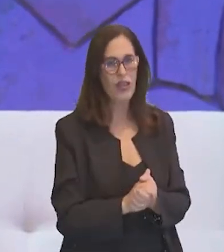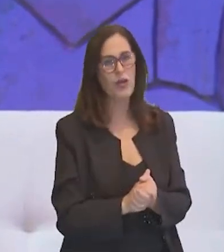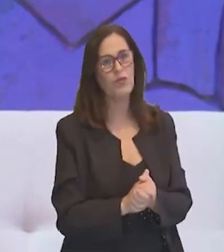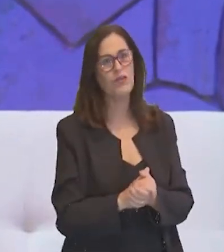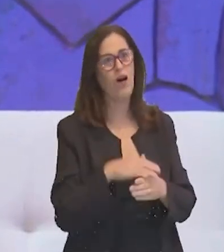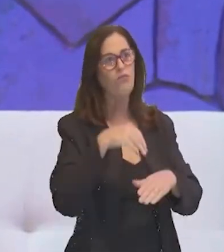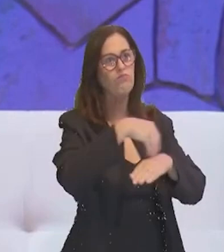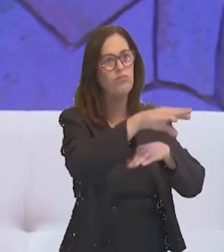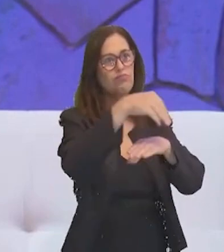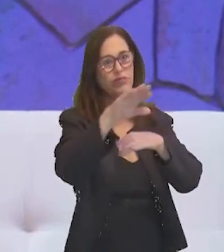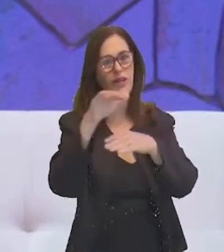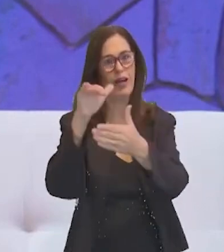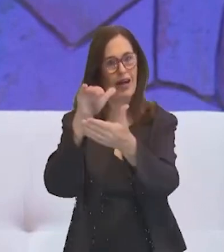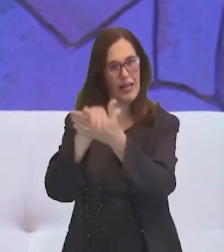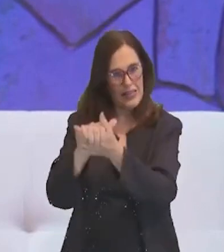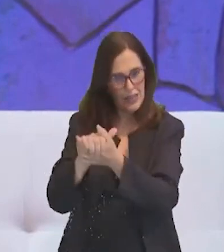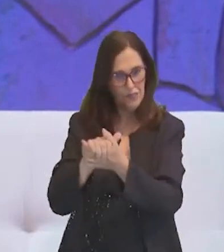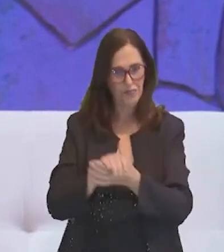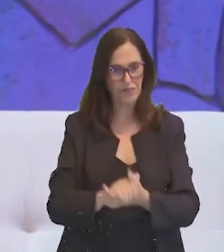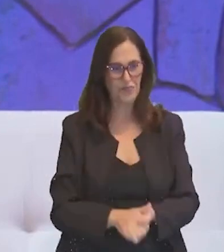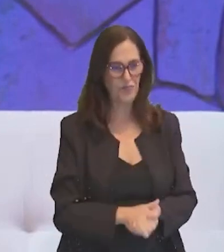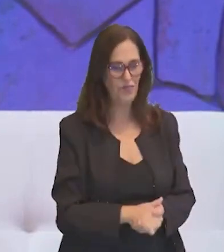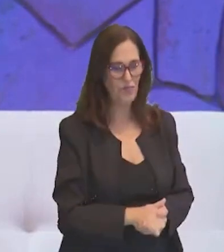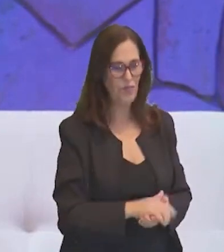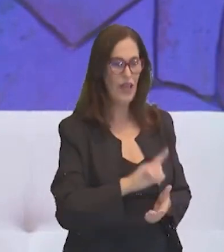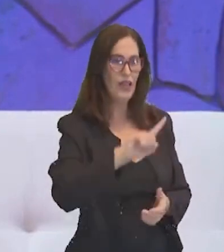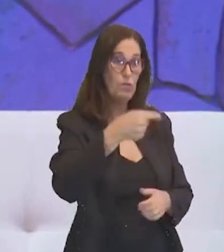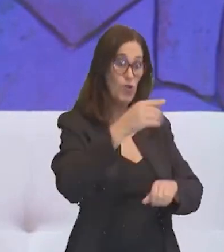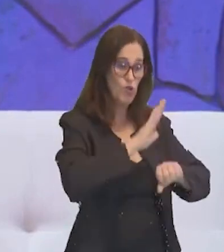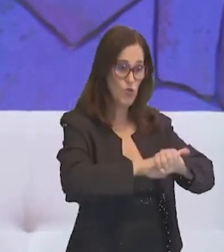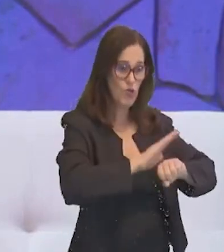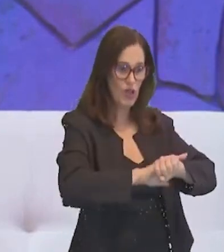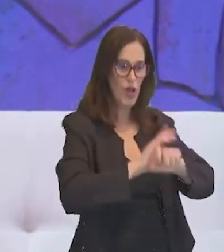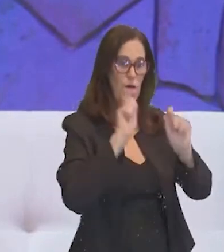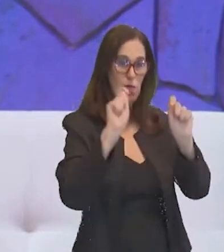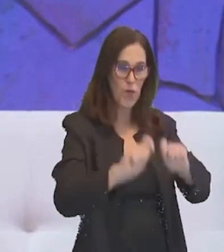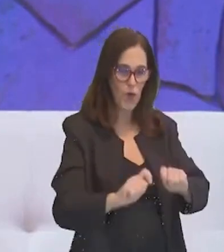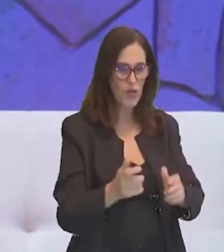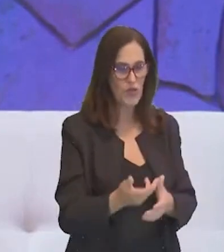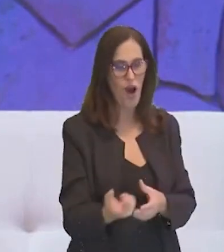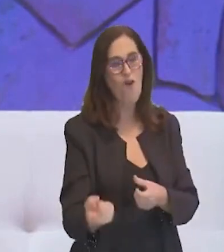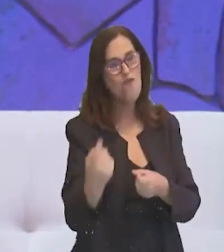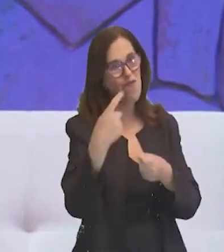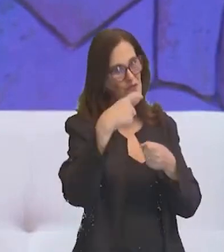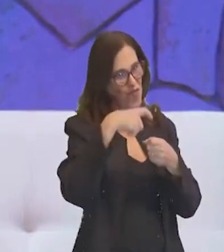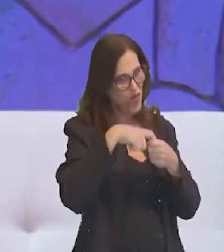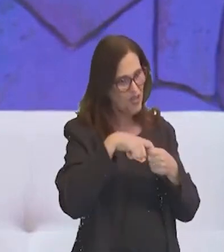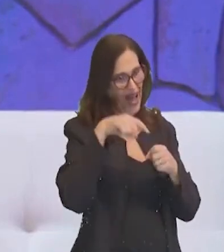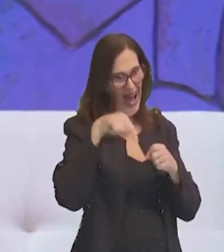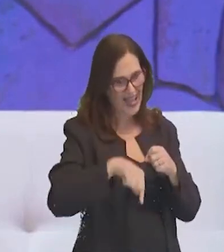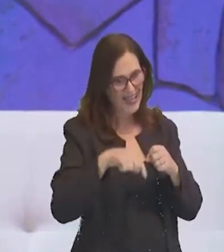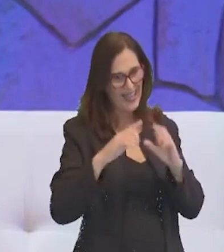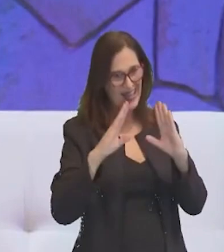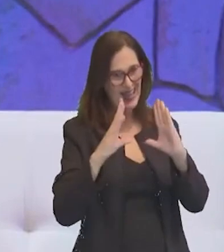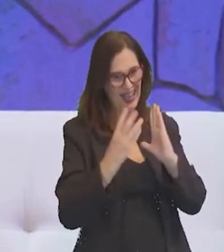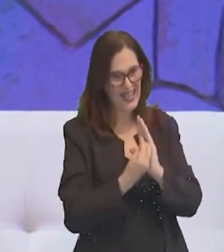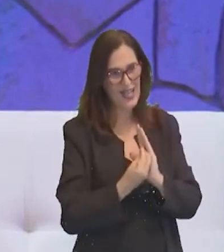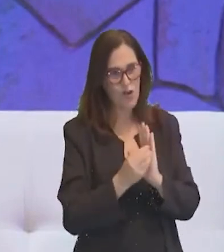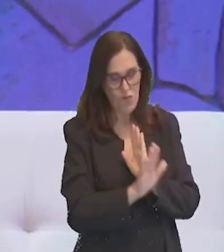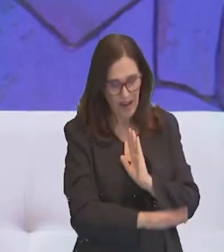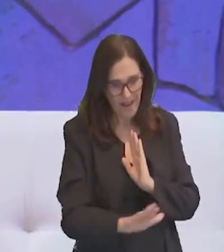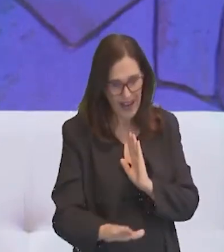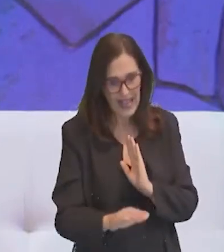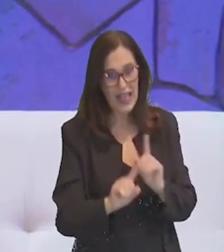vida matrimonial. Depois de um tempo, pude também voltar a essa casa como criança,